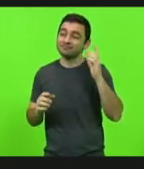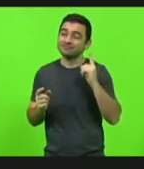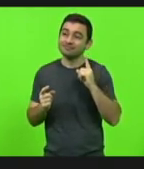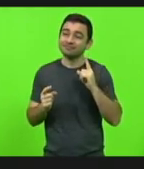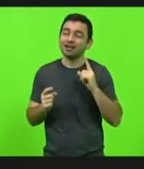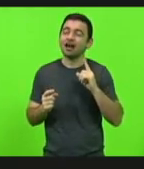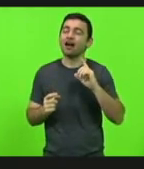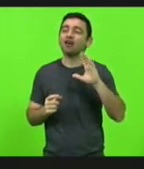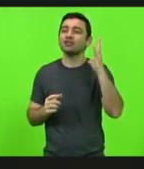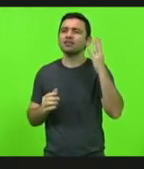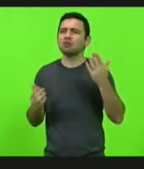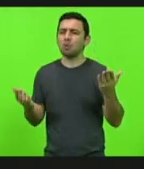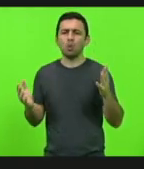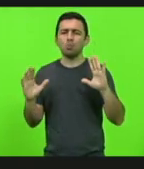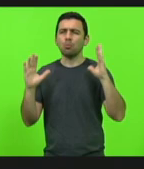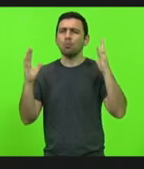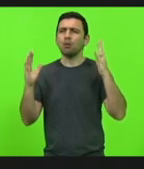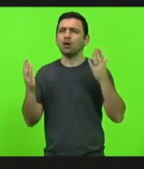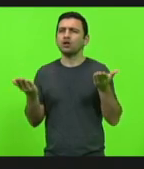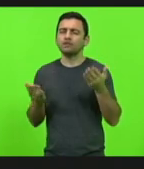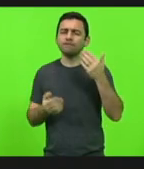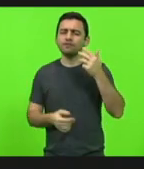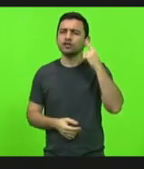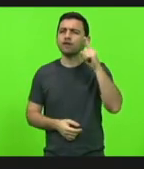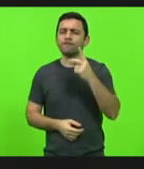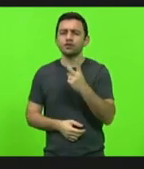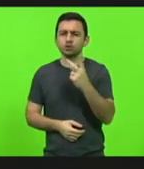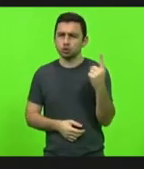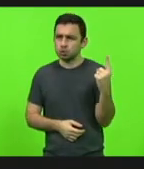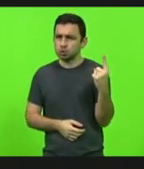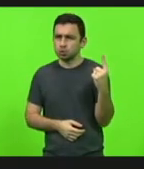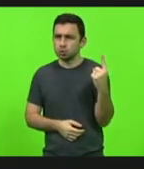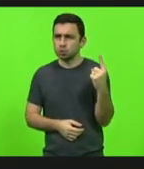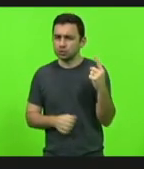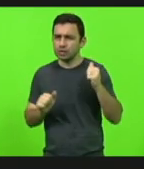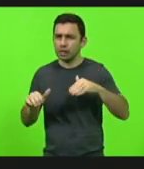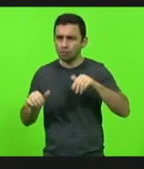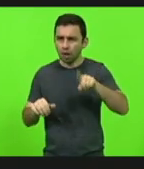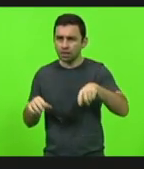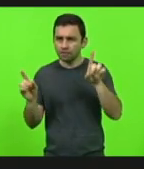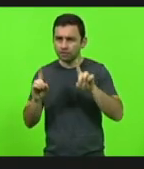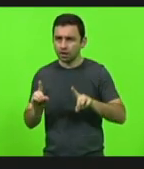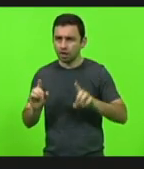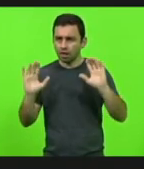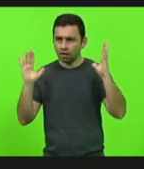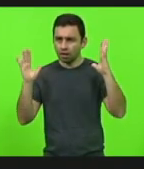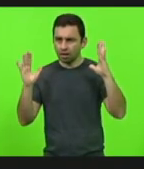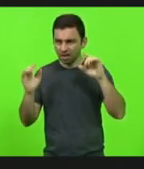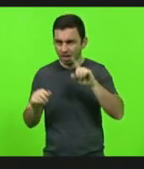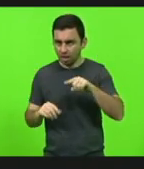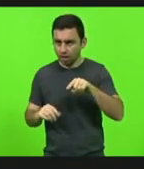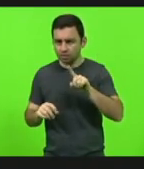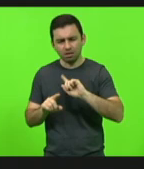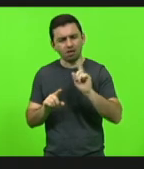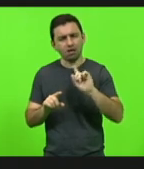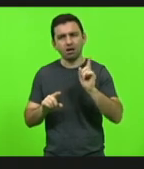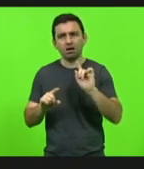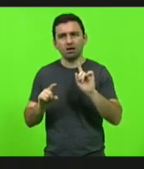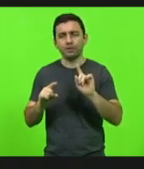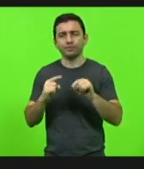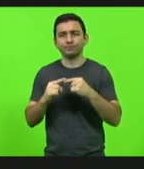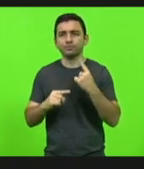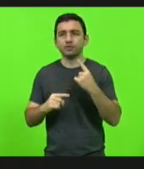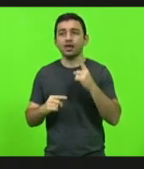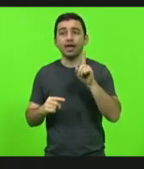o que que se comemora no dia 21 de setembro se comemora as deficiências não não se comemora as deficiências se